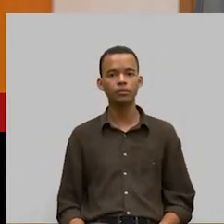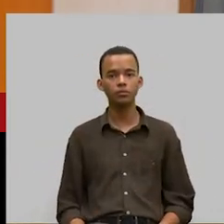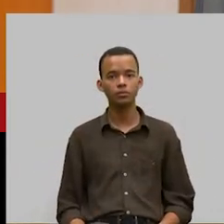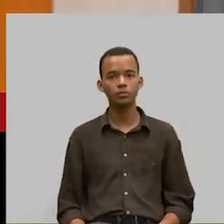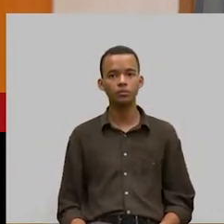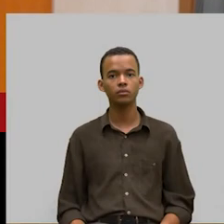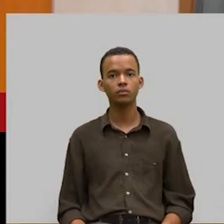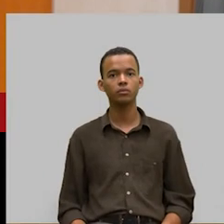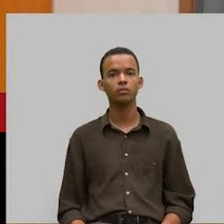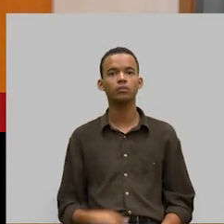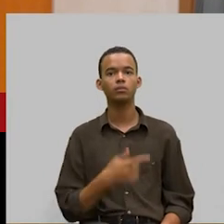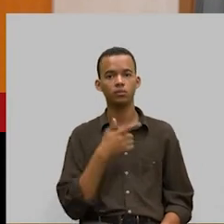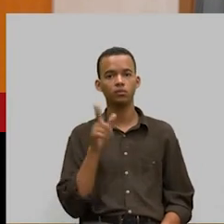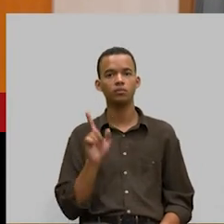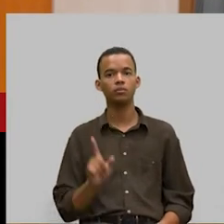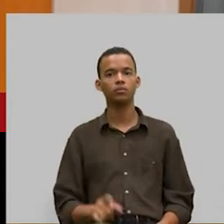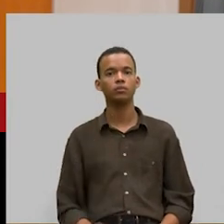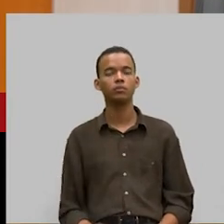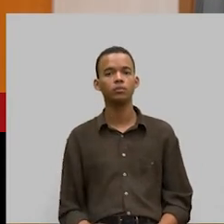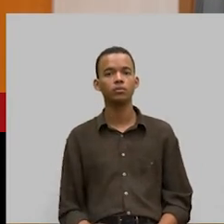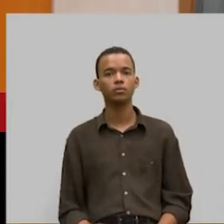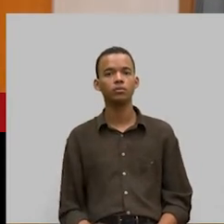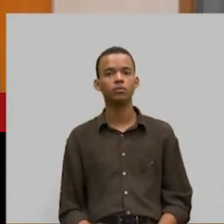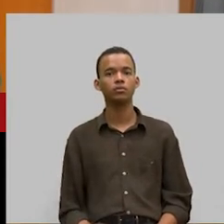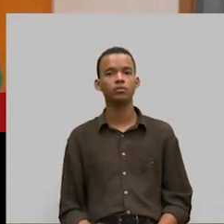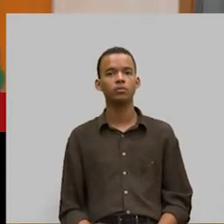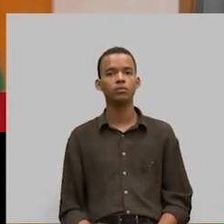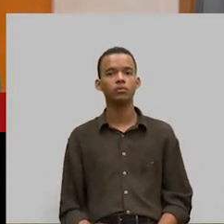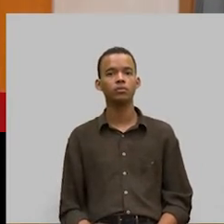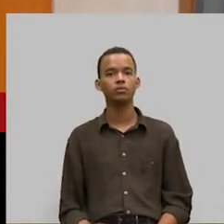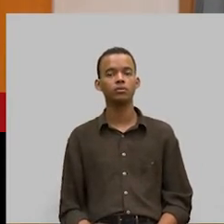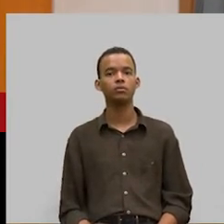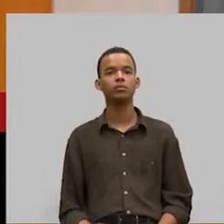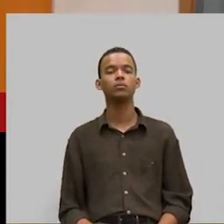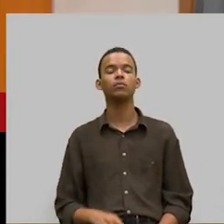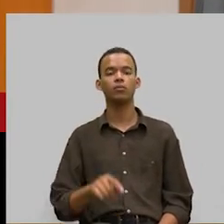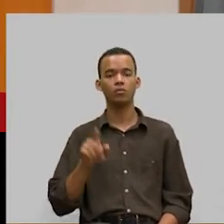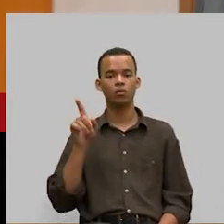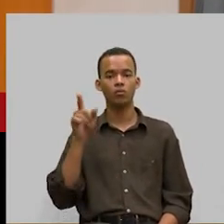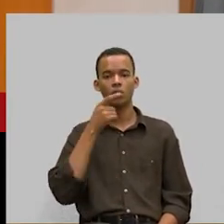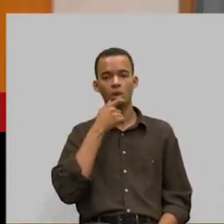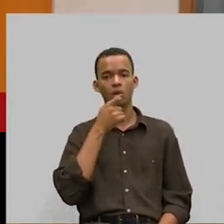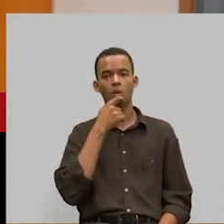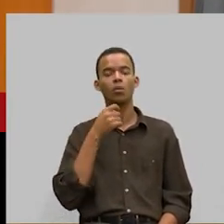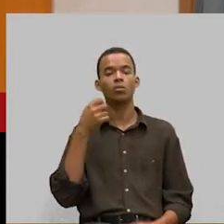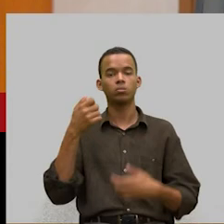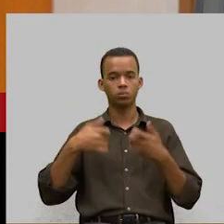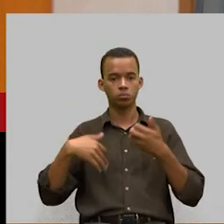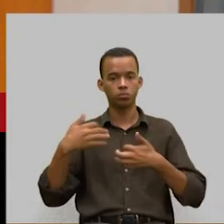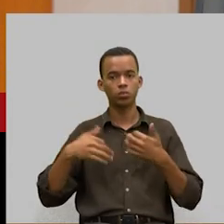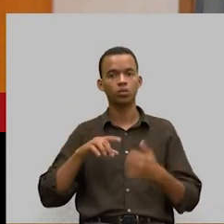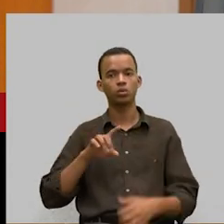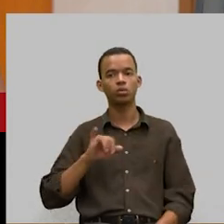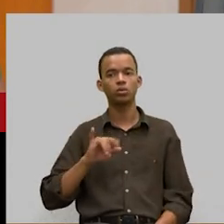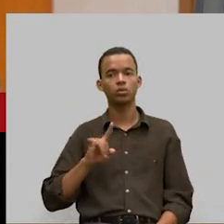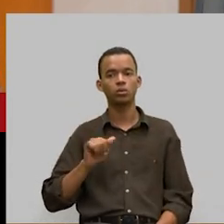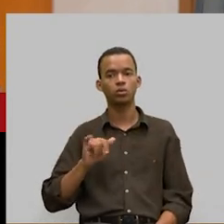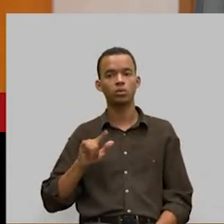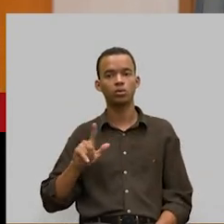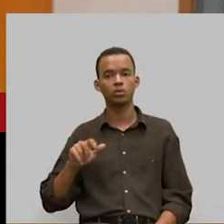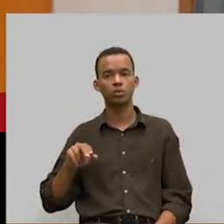ponto aqui eh citar uma coisa que o Idalino falou que eu anotei aqui sobre problemas na